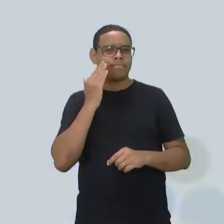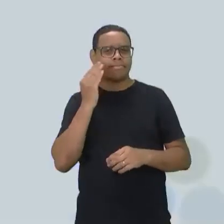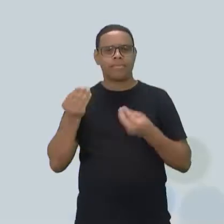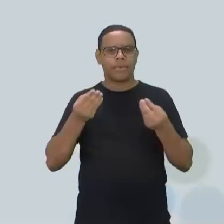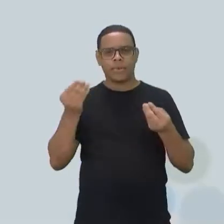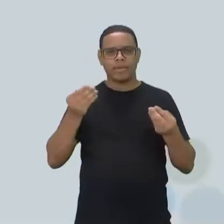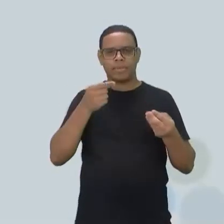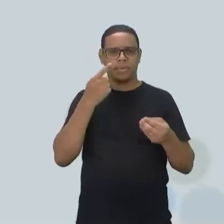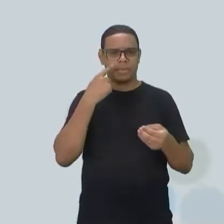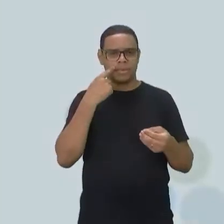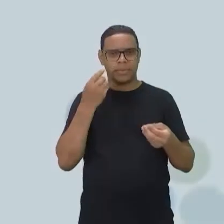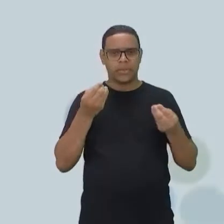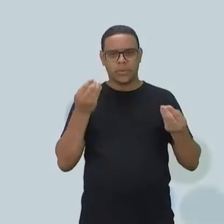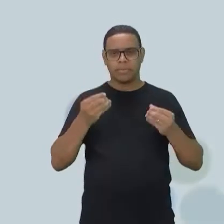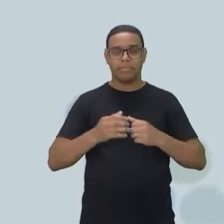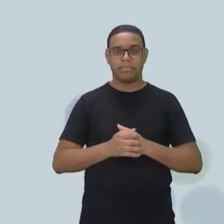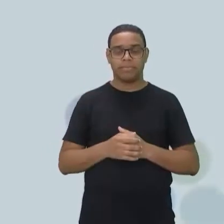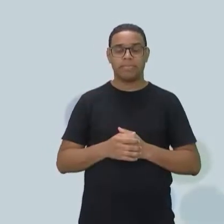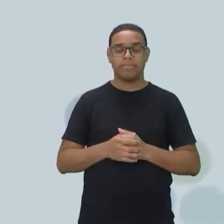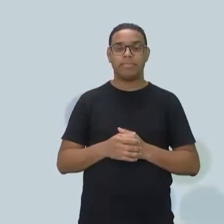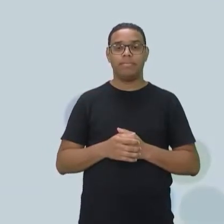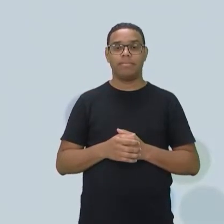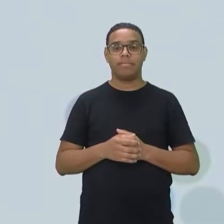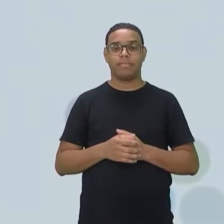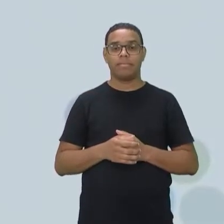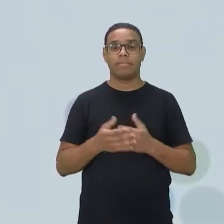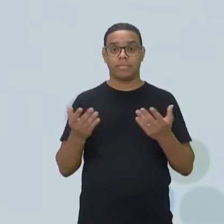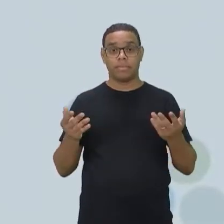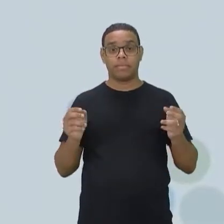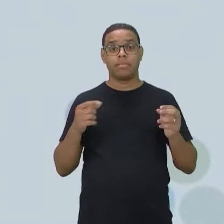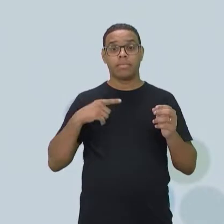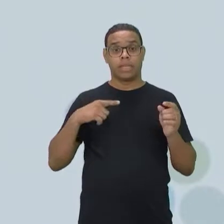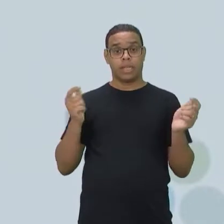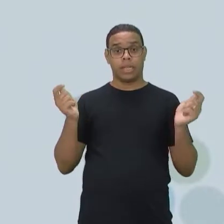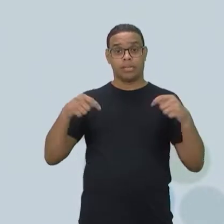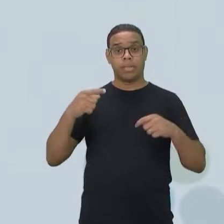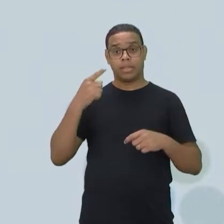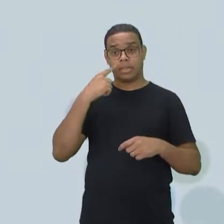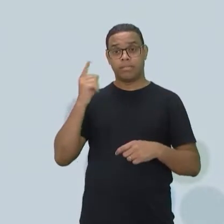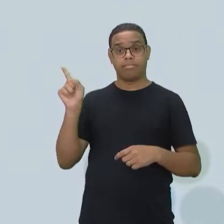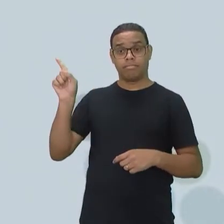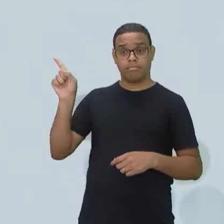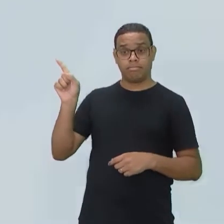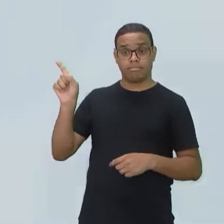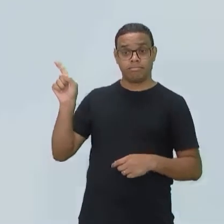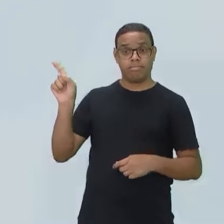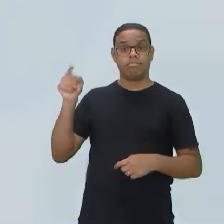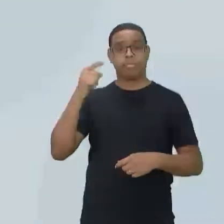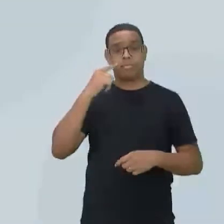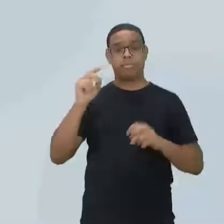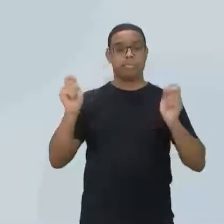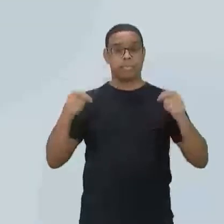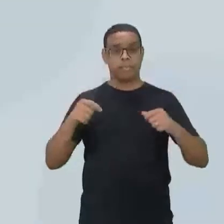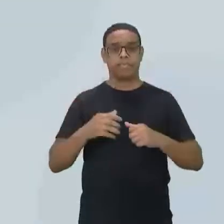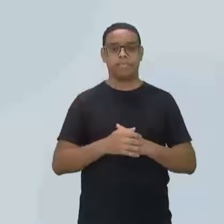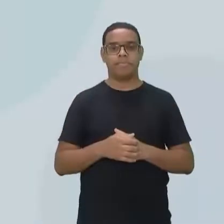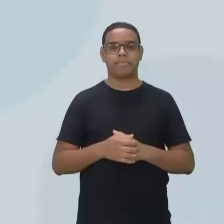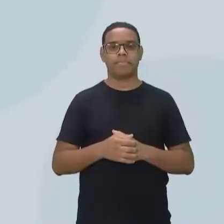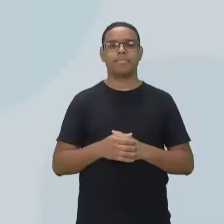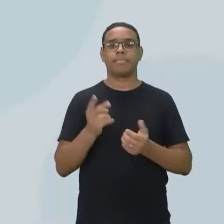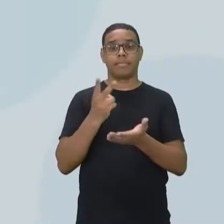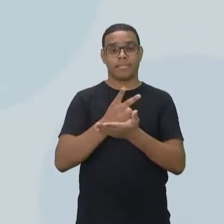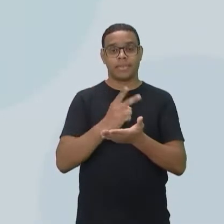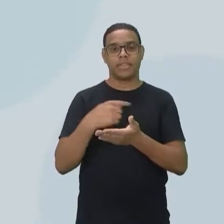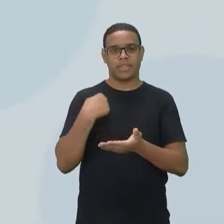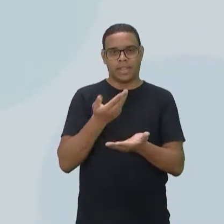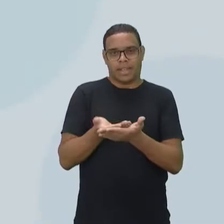situarem aí como que tá, né? Então, aí tá a habilidade, né? Pode passar mais um slide. Isso a gente sempre